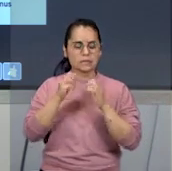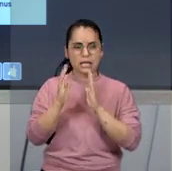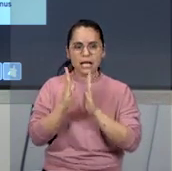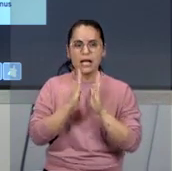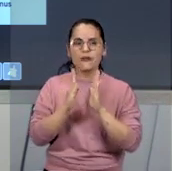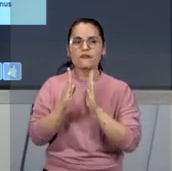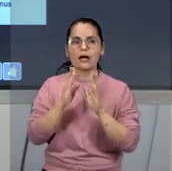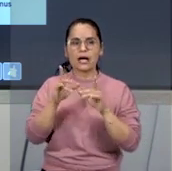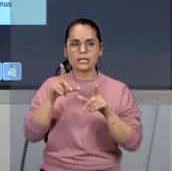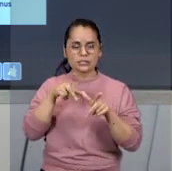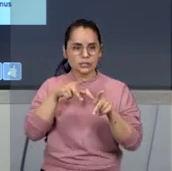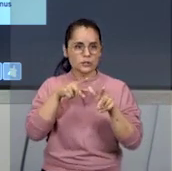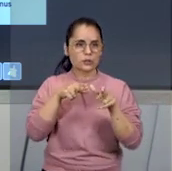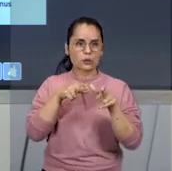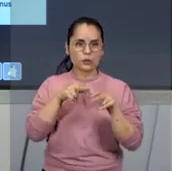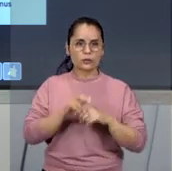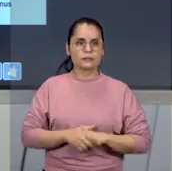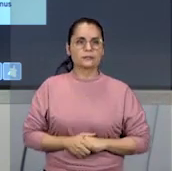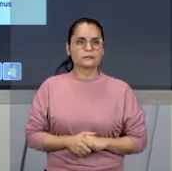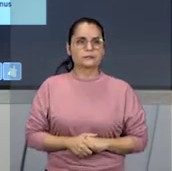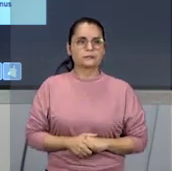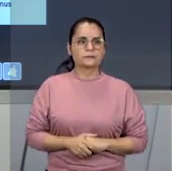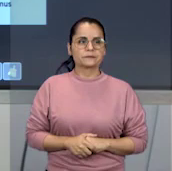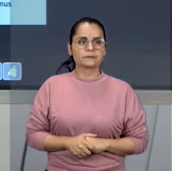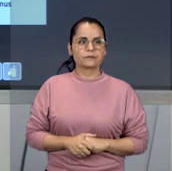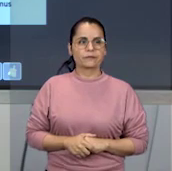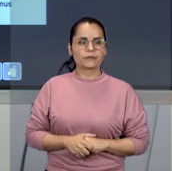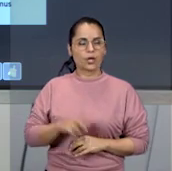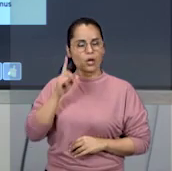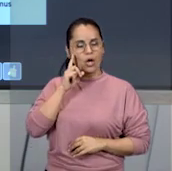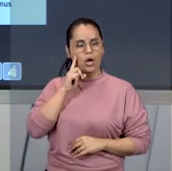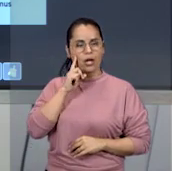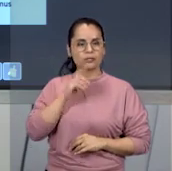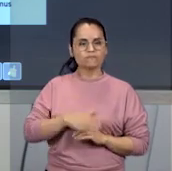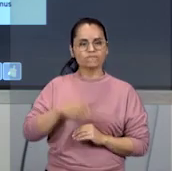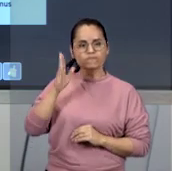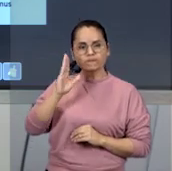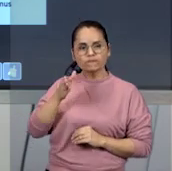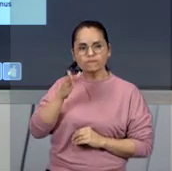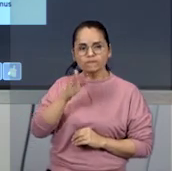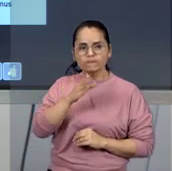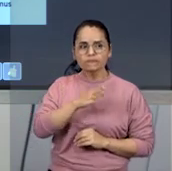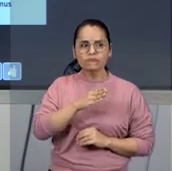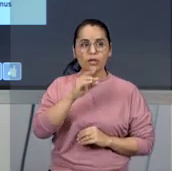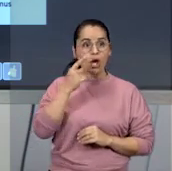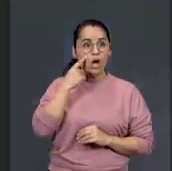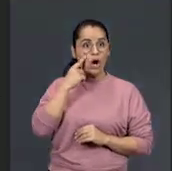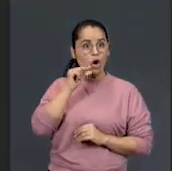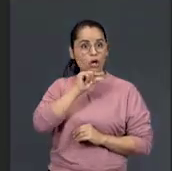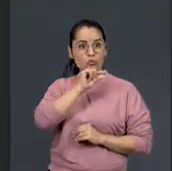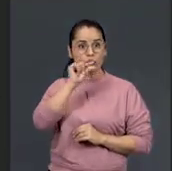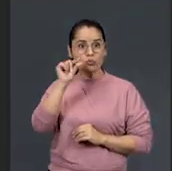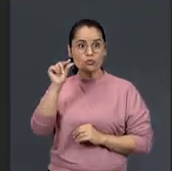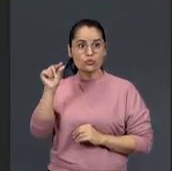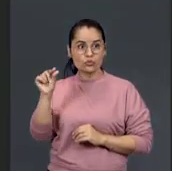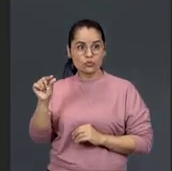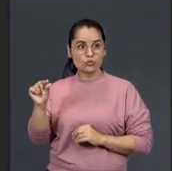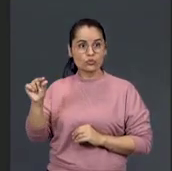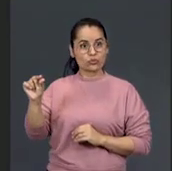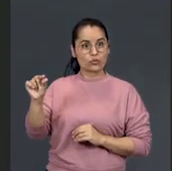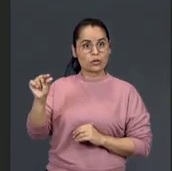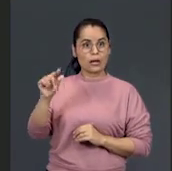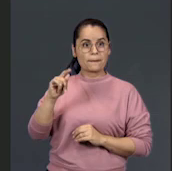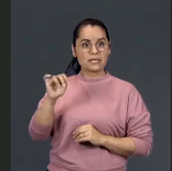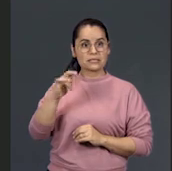nós temos tudo isso, tá? Então, aqui, olha, fendas faringianas, a notocorda aqui, o bastão, tá vendo? E o